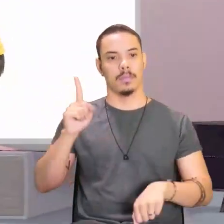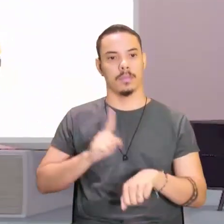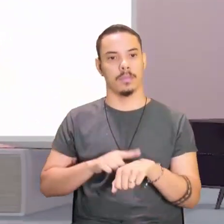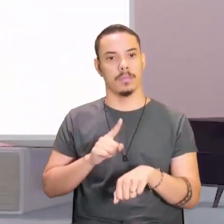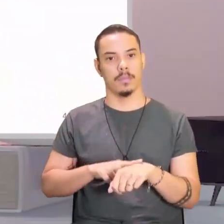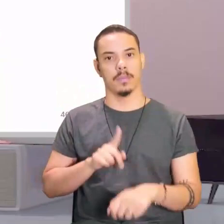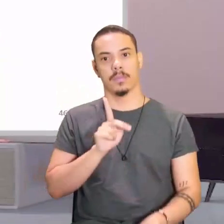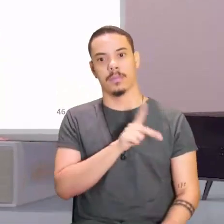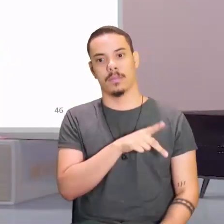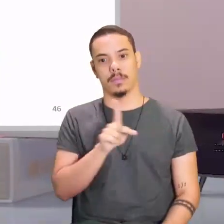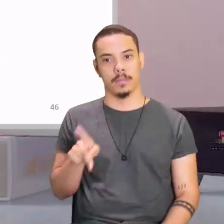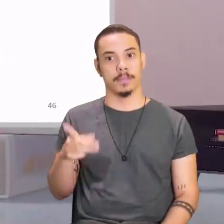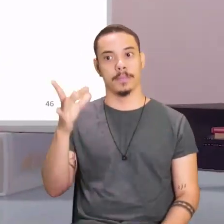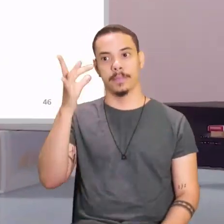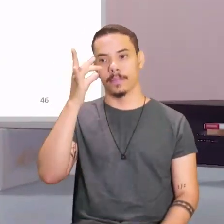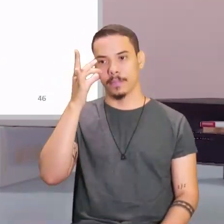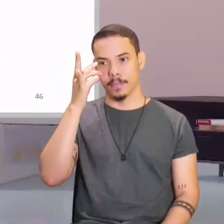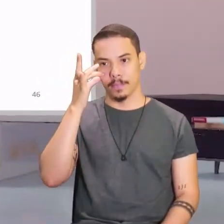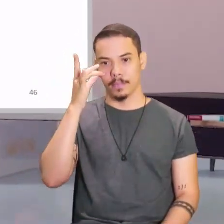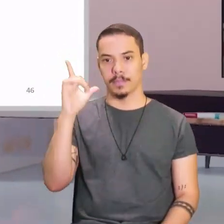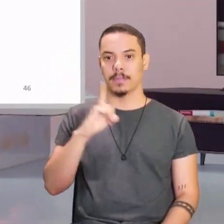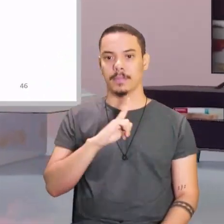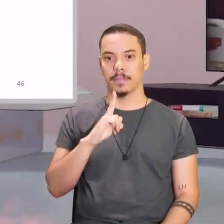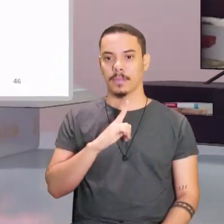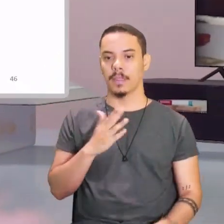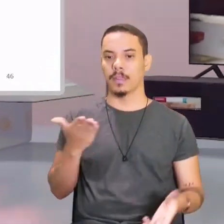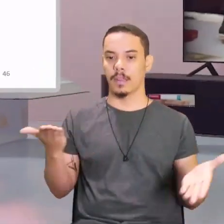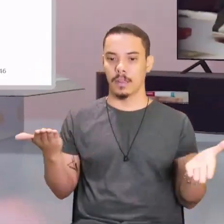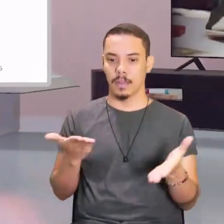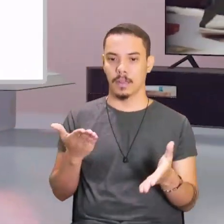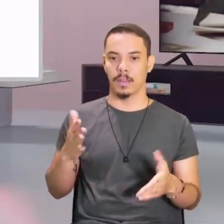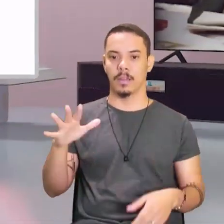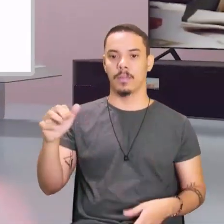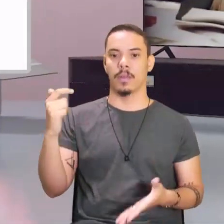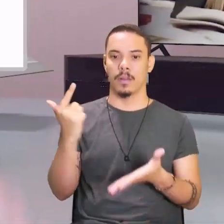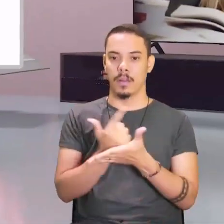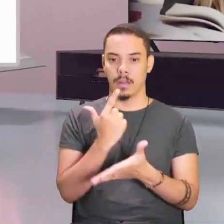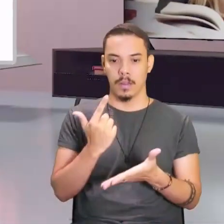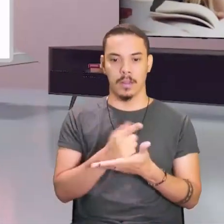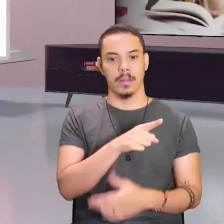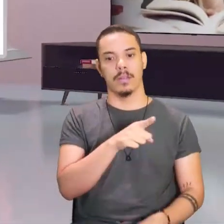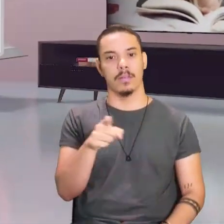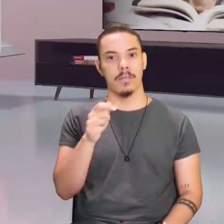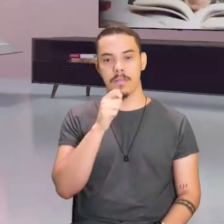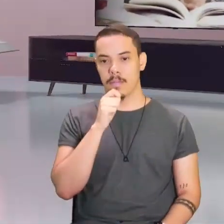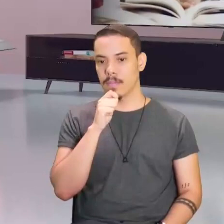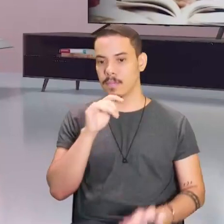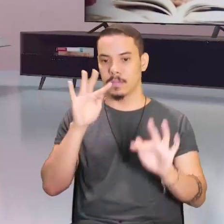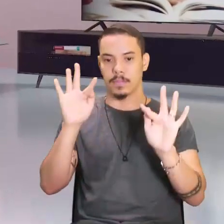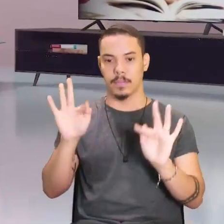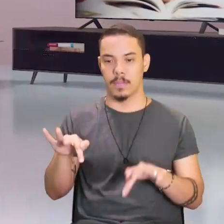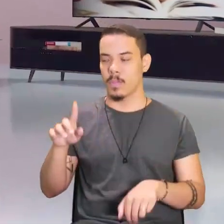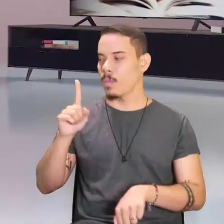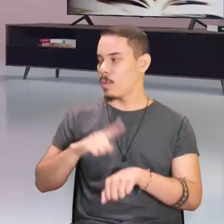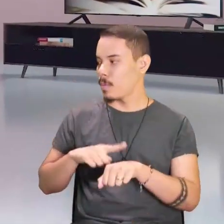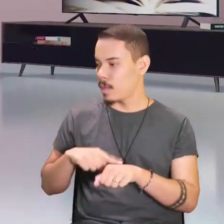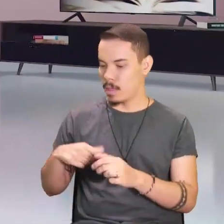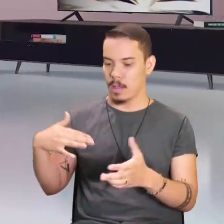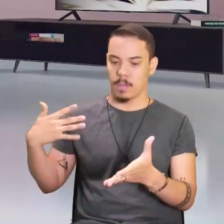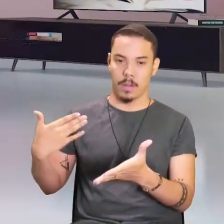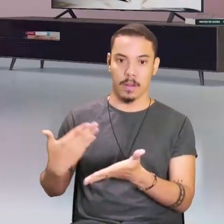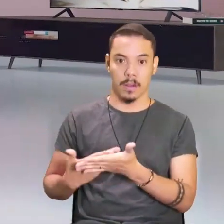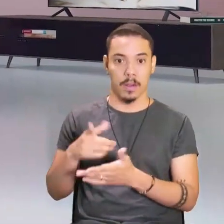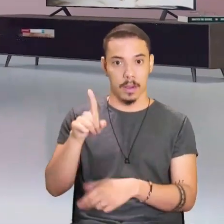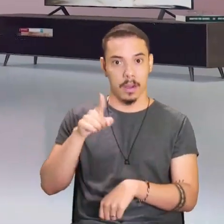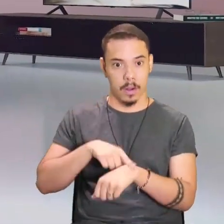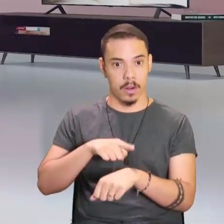presencial estiver aí olha agora vamos lá pega o livro que você tá no terminal de ler agora é o momento então lá nessa